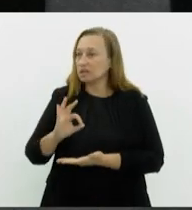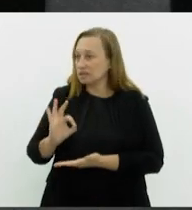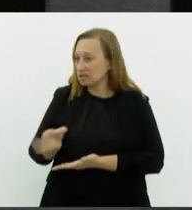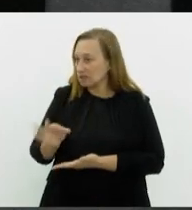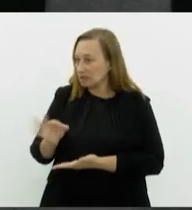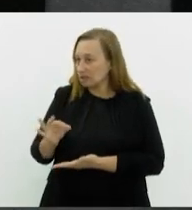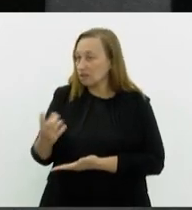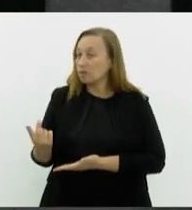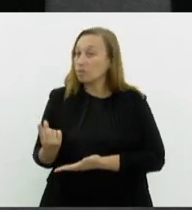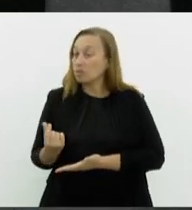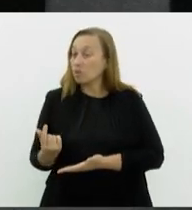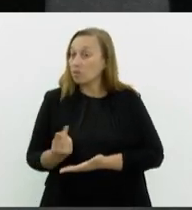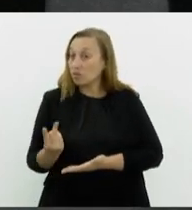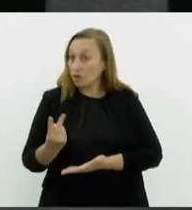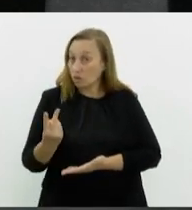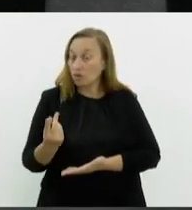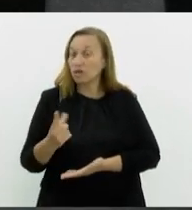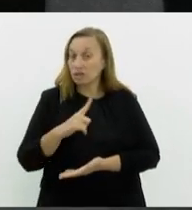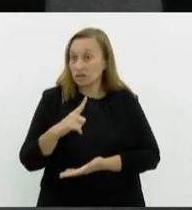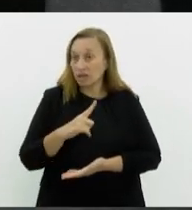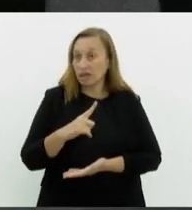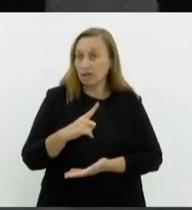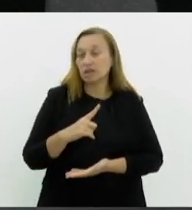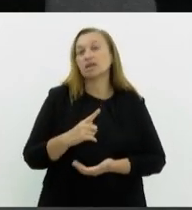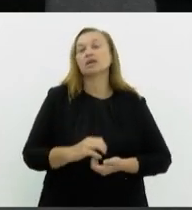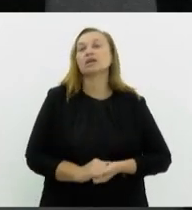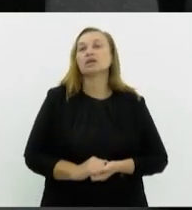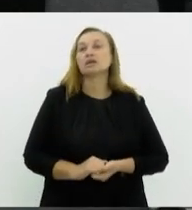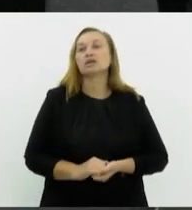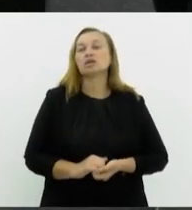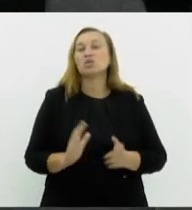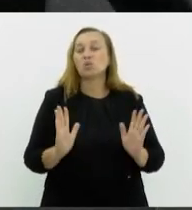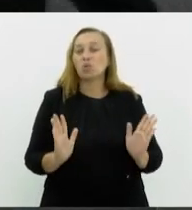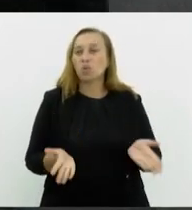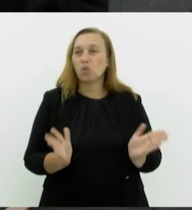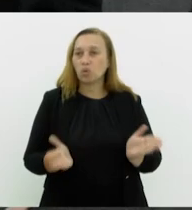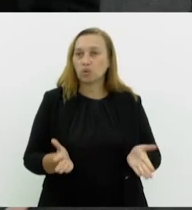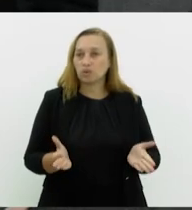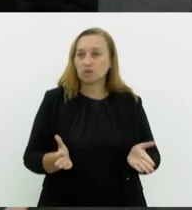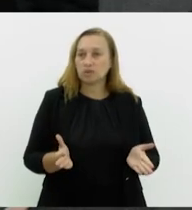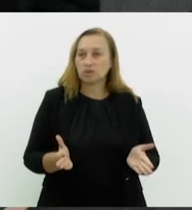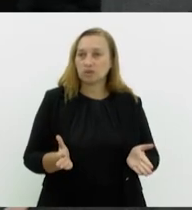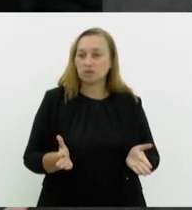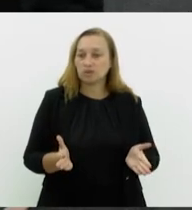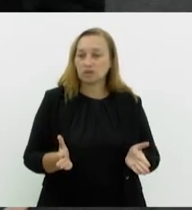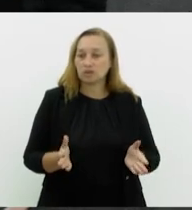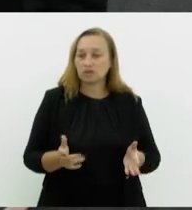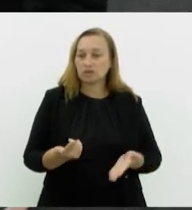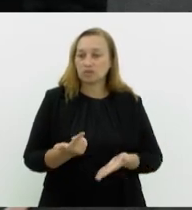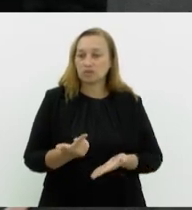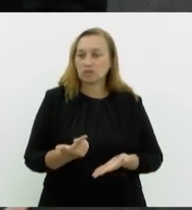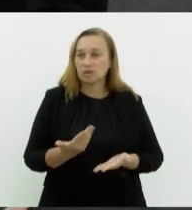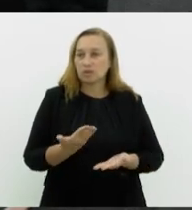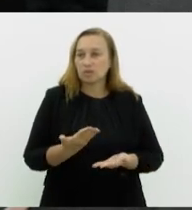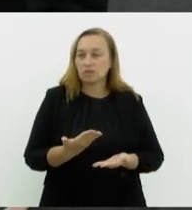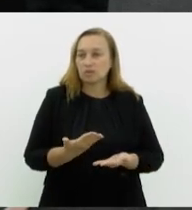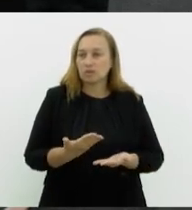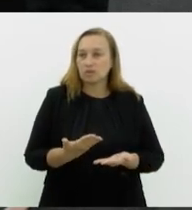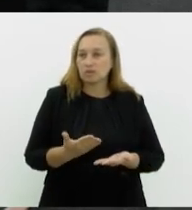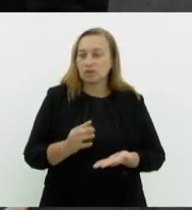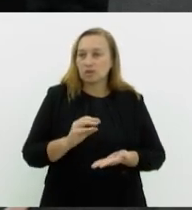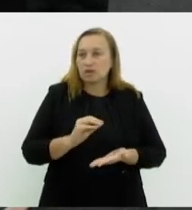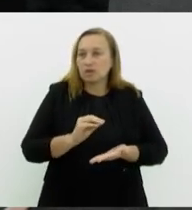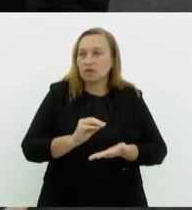bens têm e que hoje estão profundamente depreciados pela falta